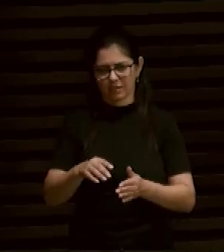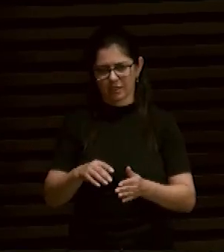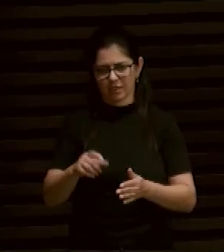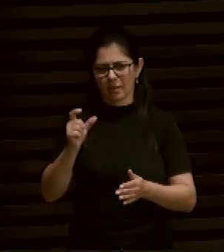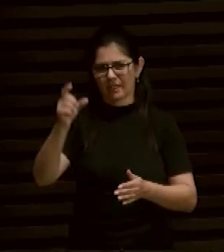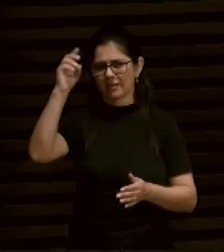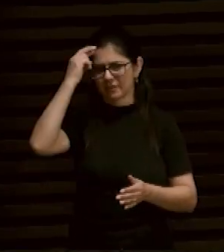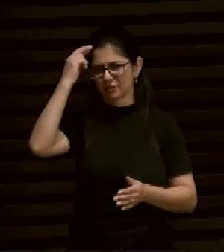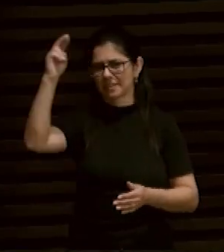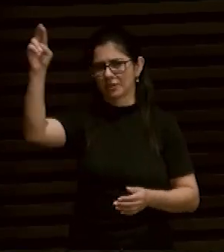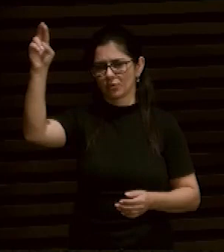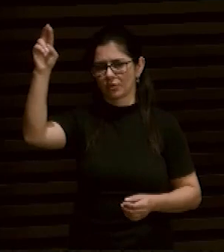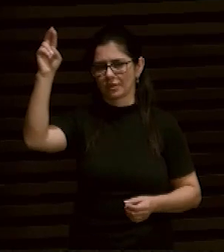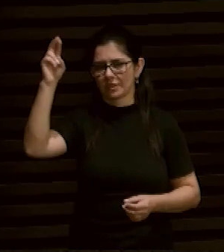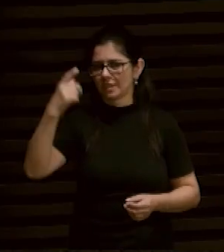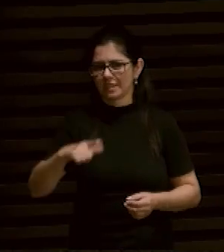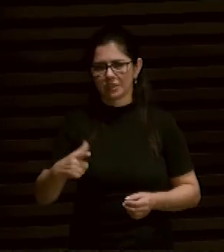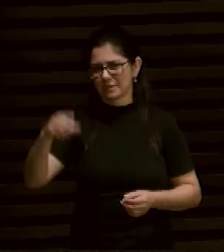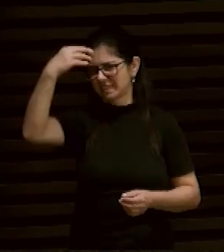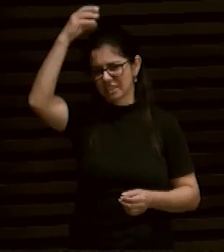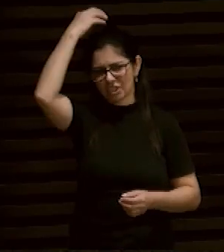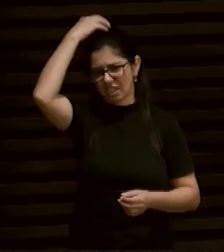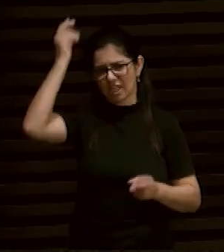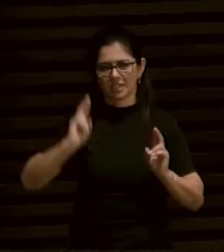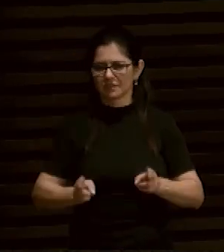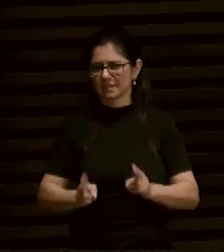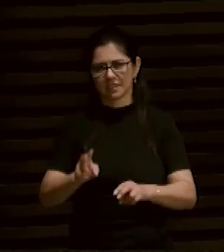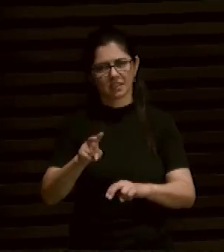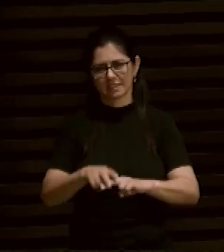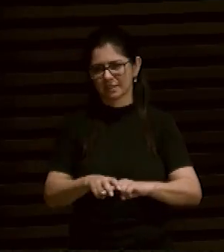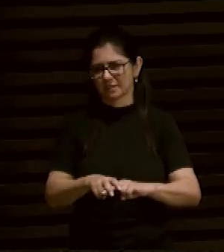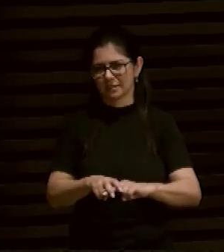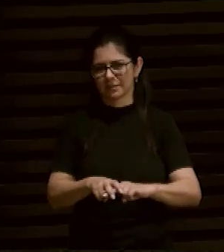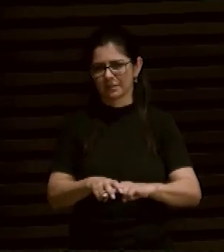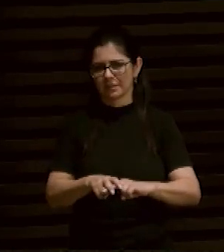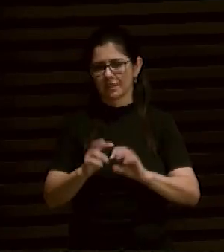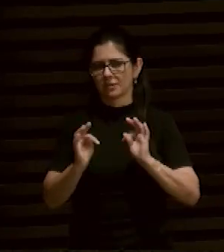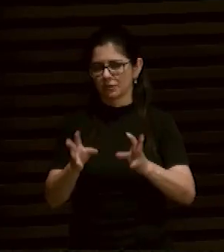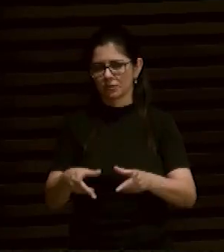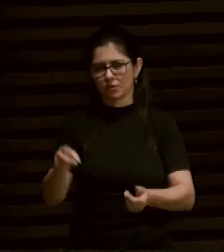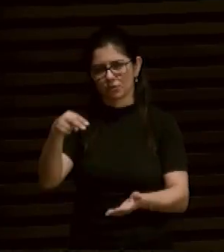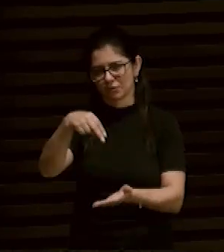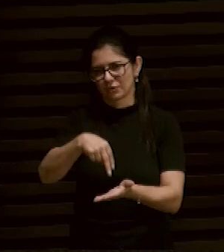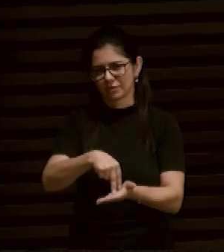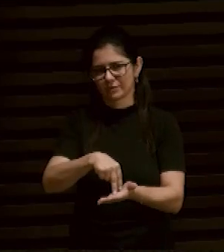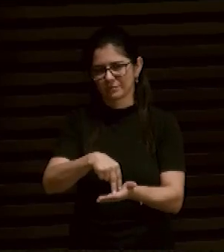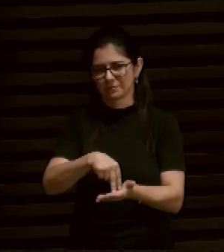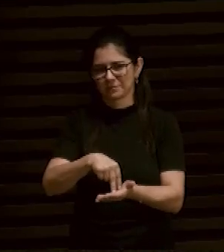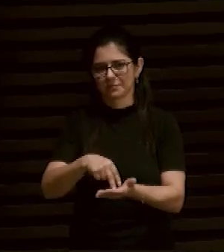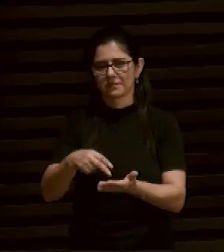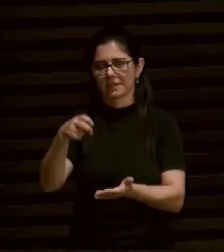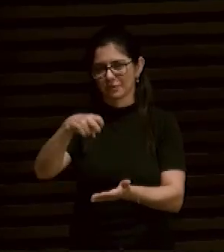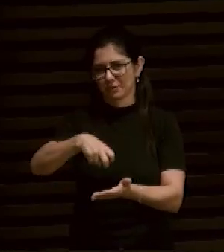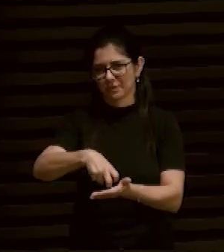de pé. Não existe rei, autoridade, poder neste mundo que não se dobre perante o nosso Deus. E meus